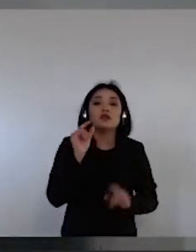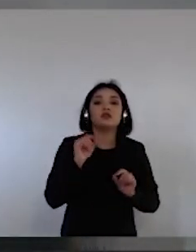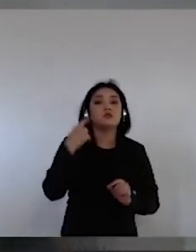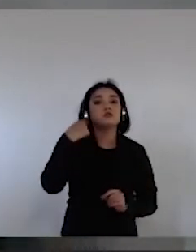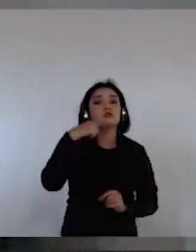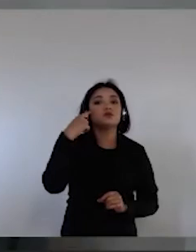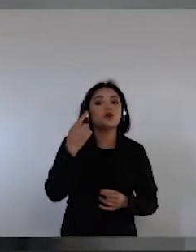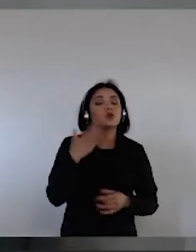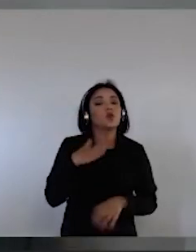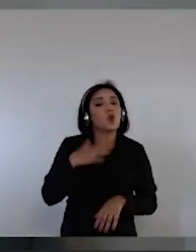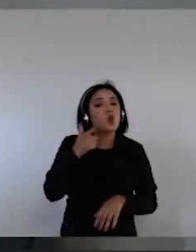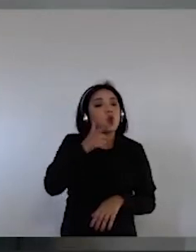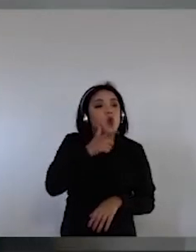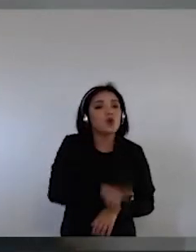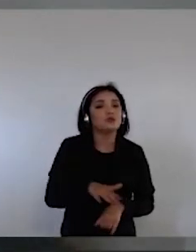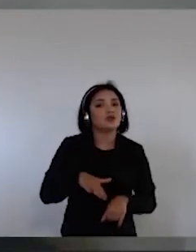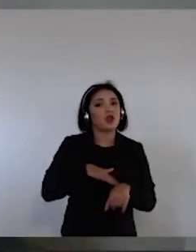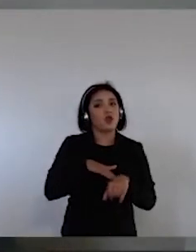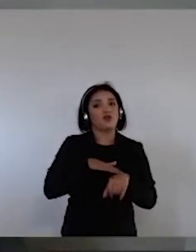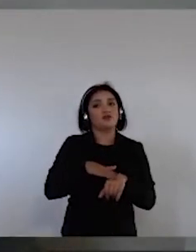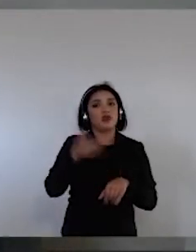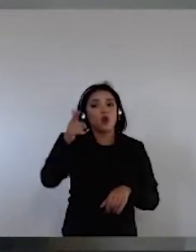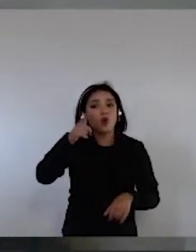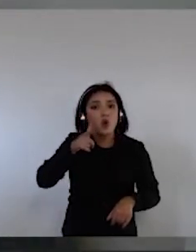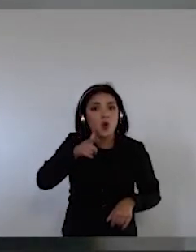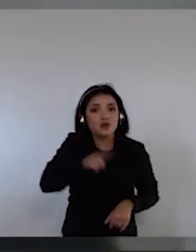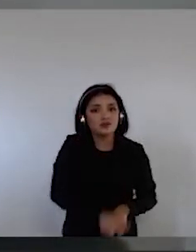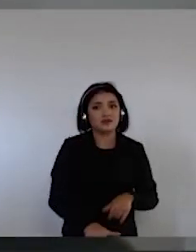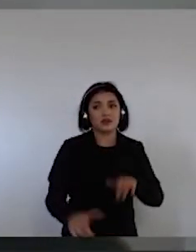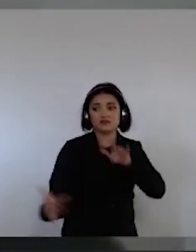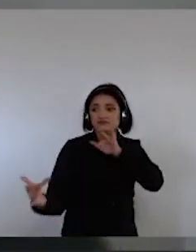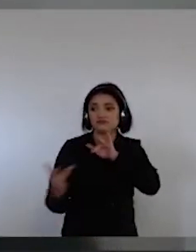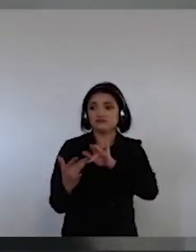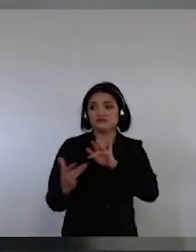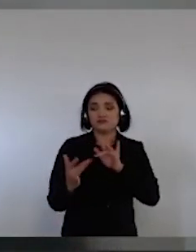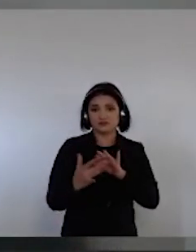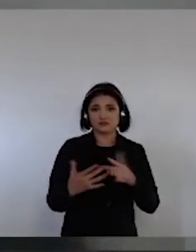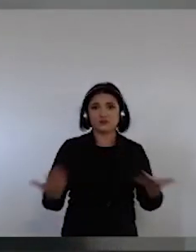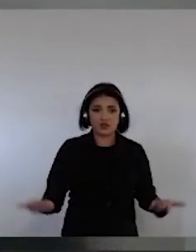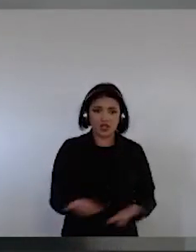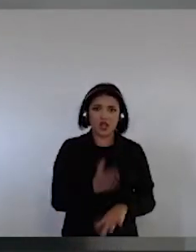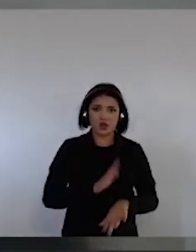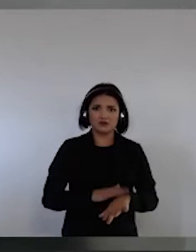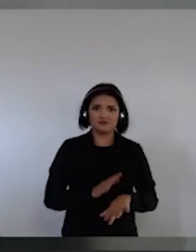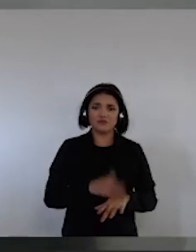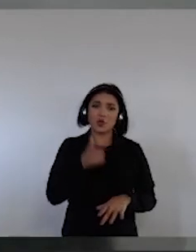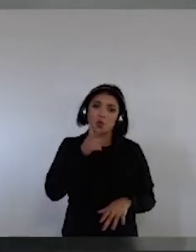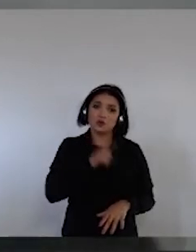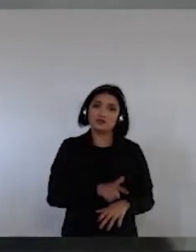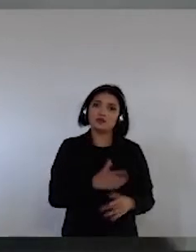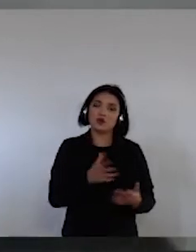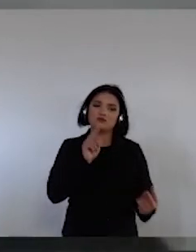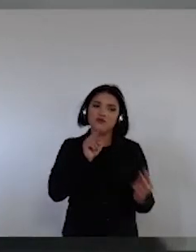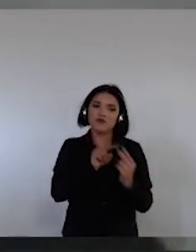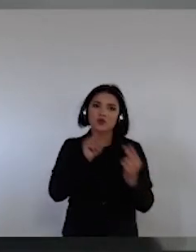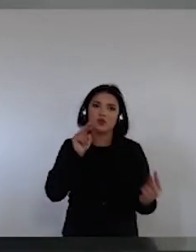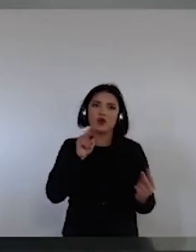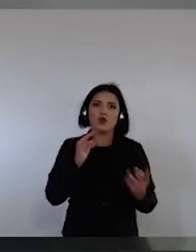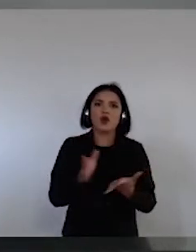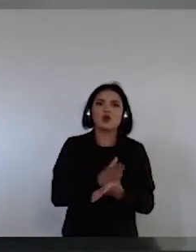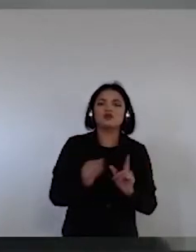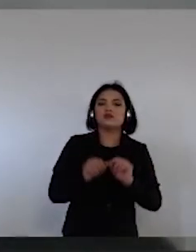jeito. Agora, o que está acontecendo hoje? Então, hoje seria razoável, vamos dizer assim, que os ministros limitassem um pouco as